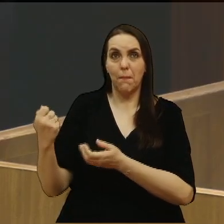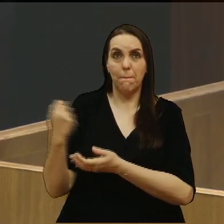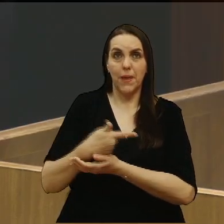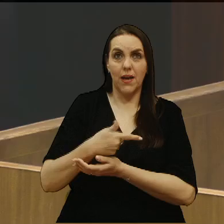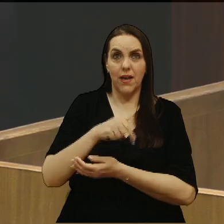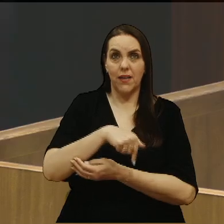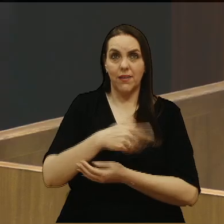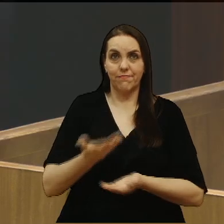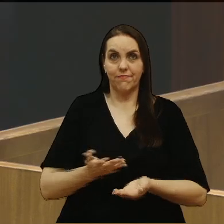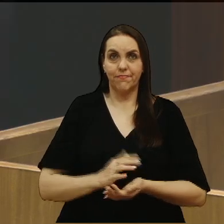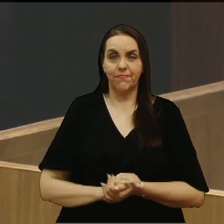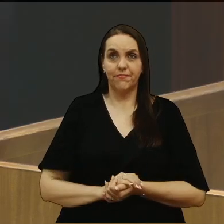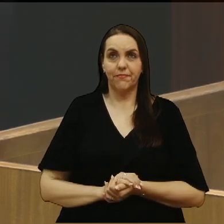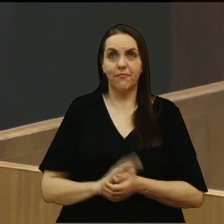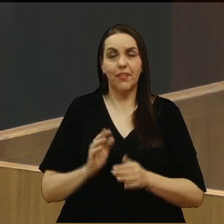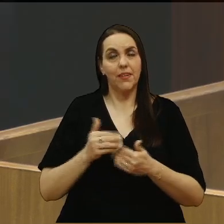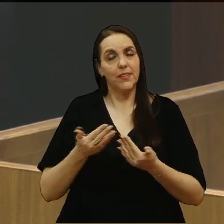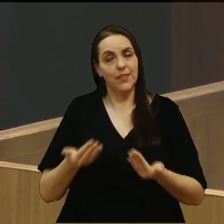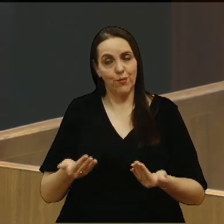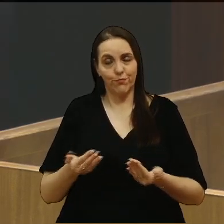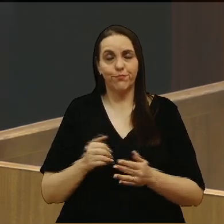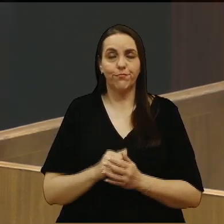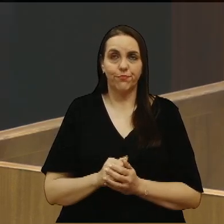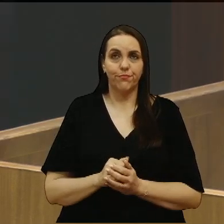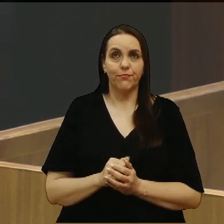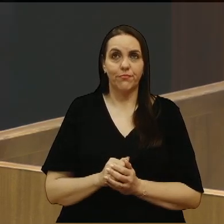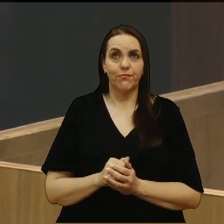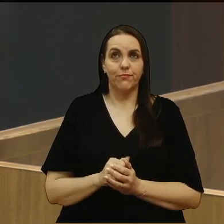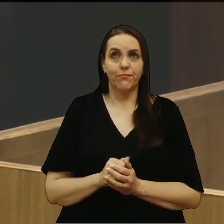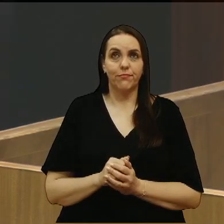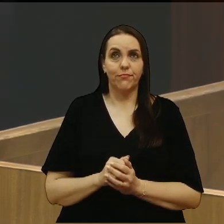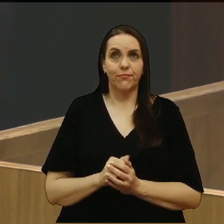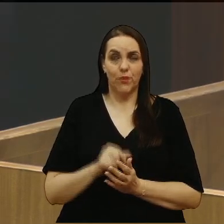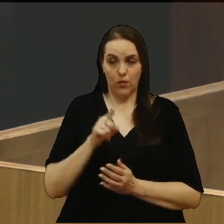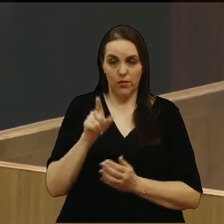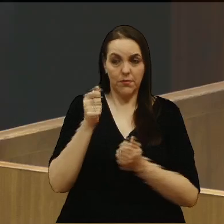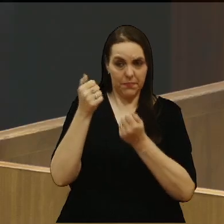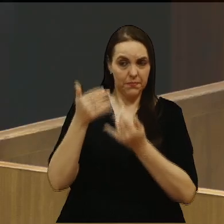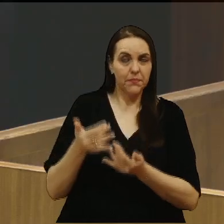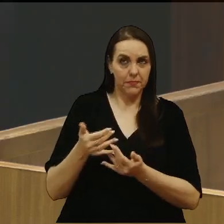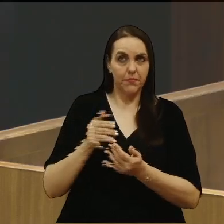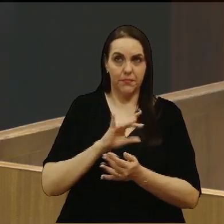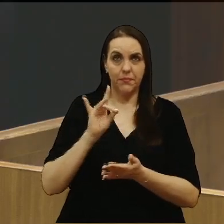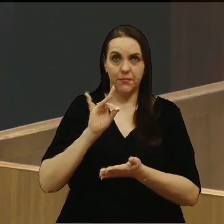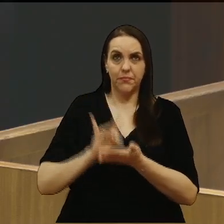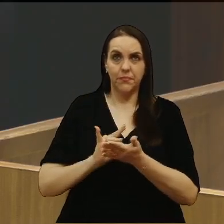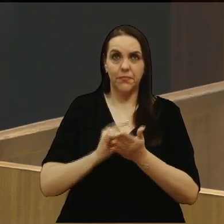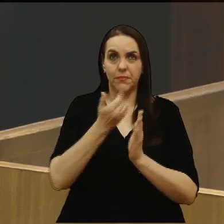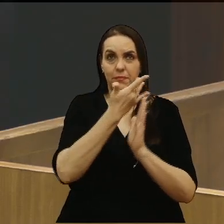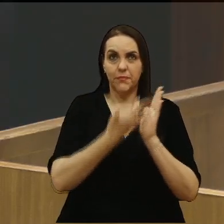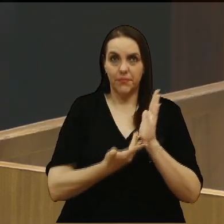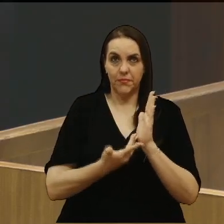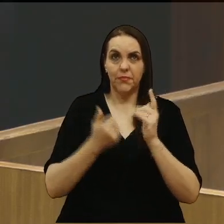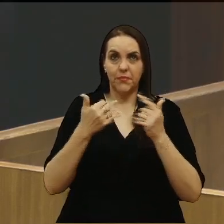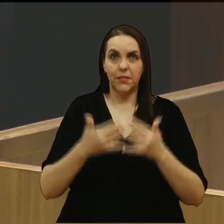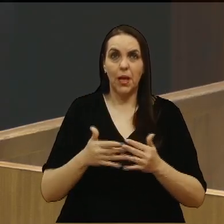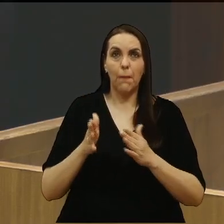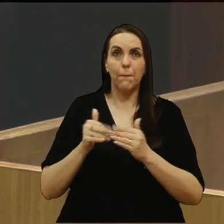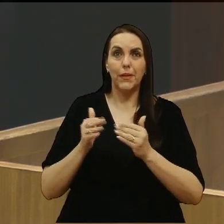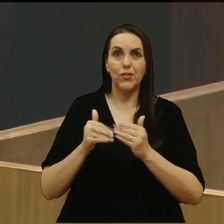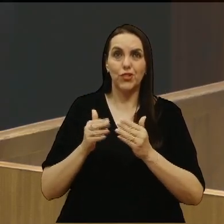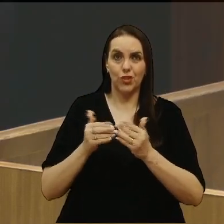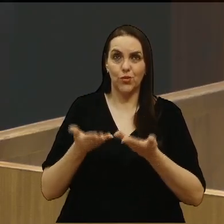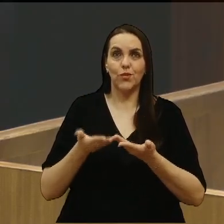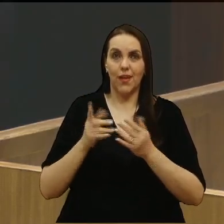despesas. Então, quando o senhor trouxe, e é válido a sua exposição aqui, essa reivindicação, mas é uma